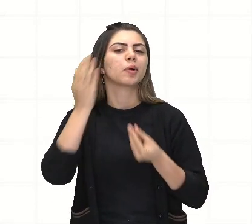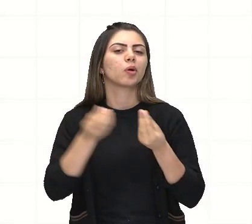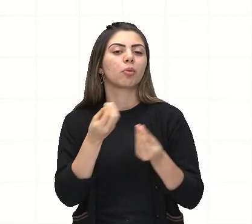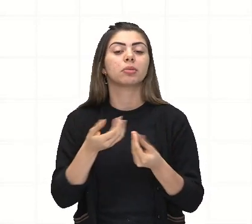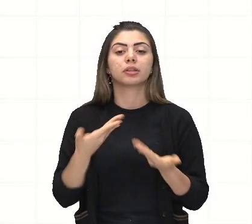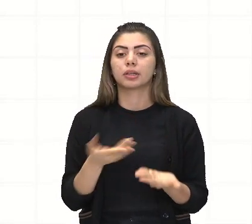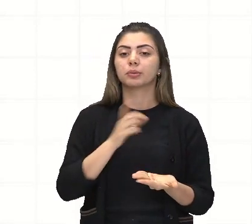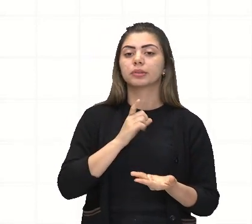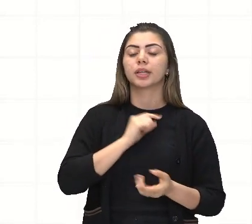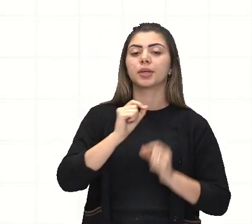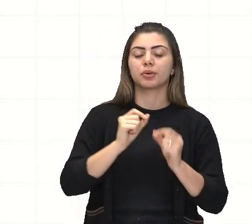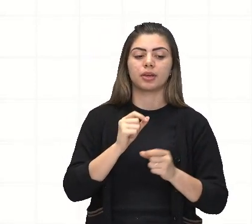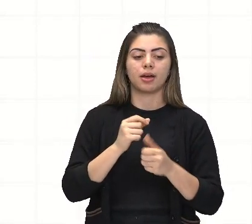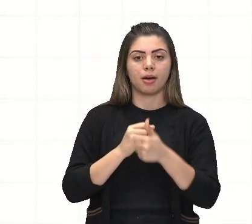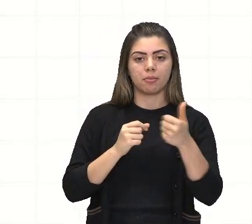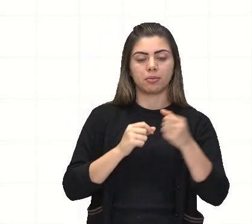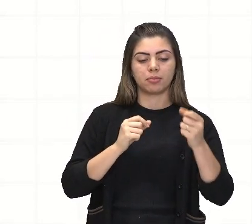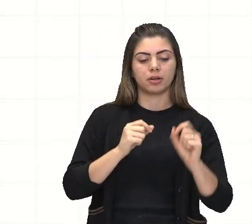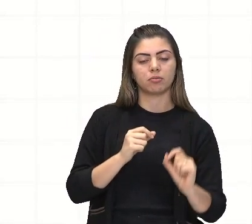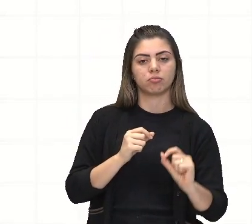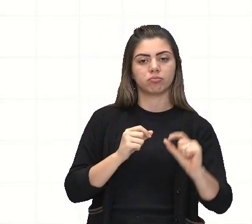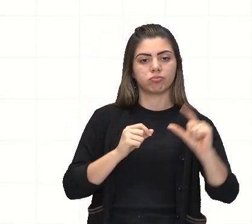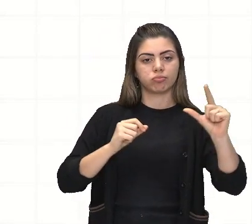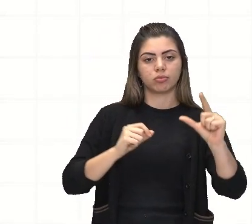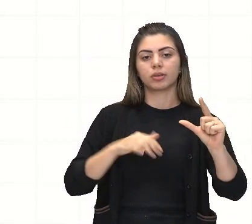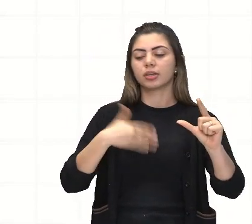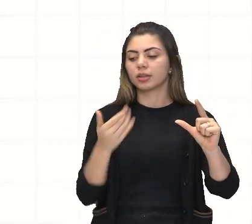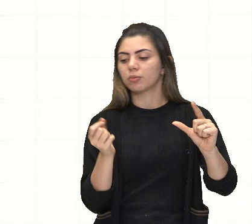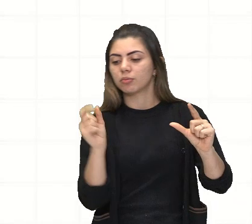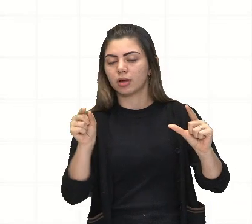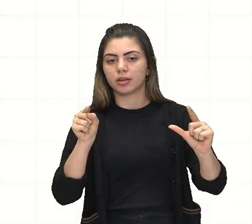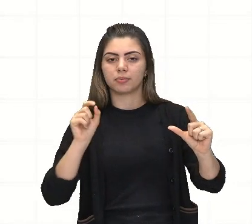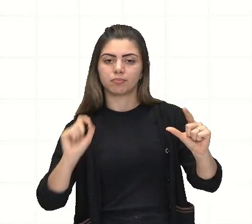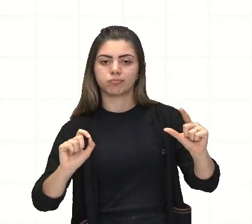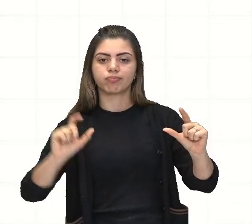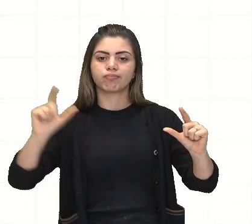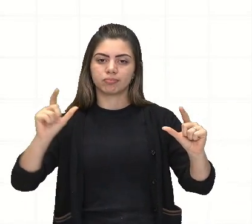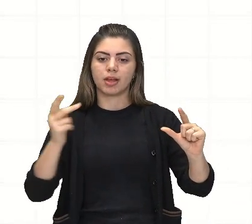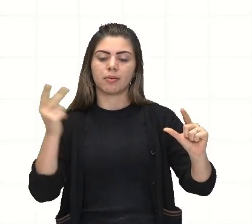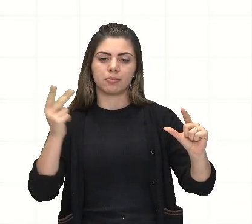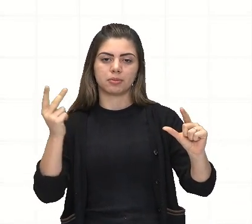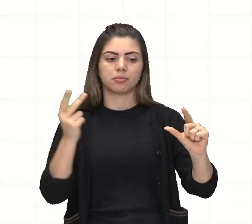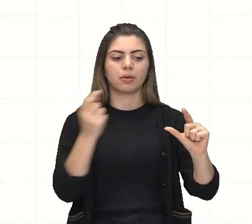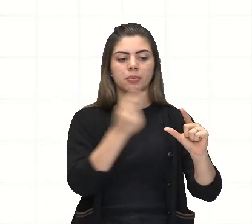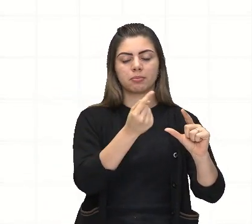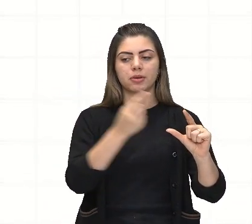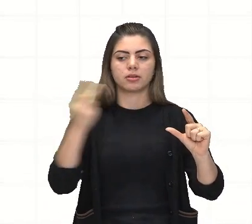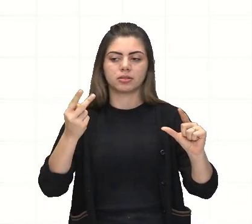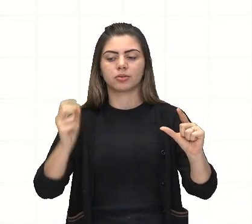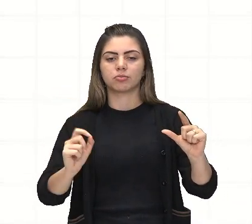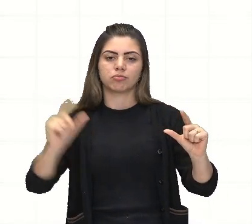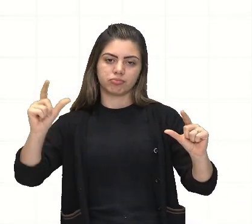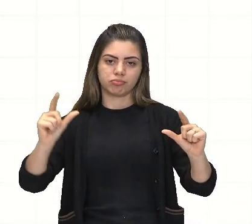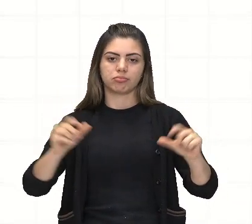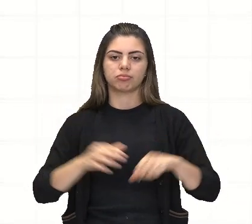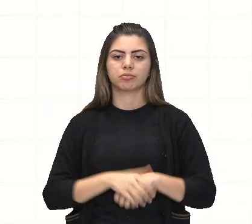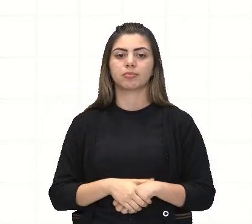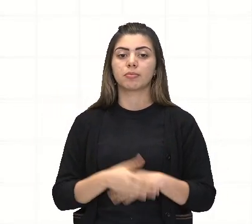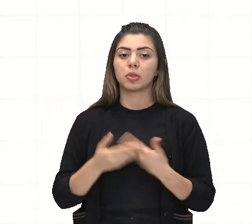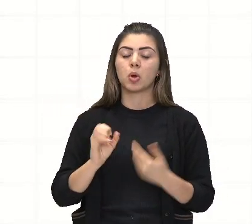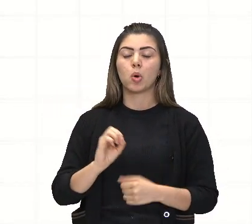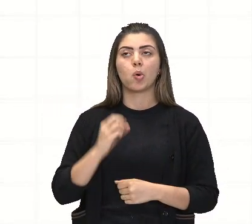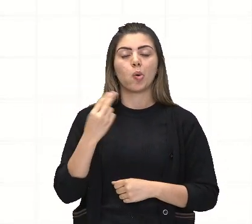na medida da primeira gera um aumento na medida da segunda, que eu falei ainda há pouco,